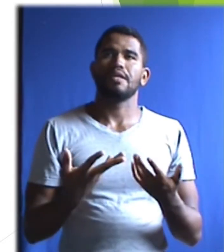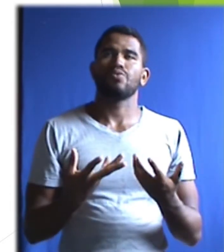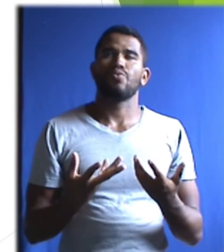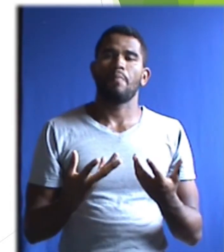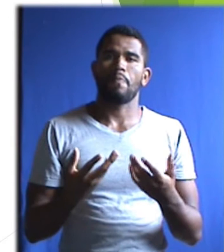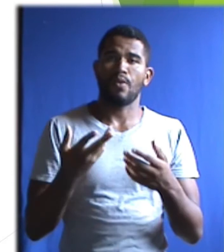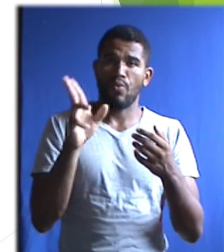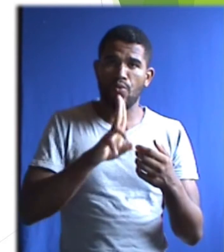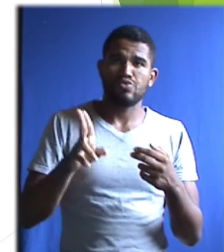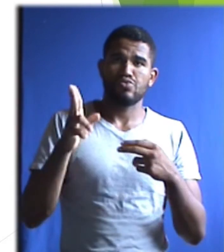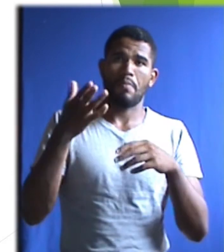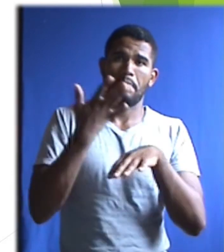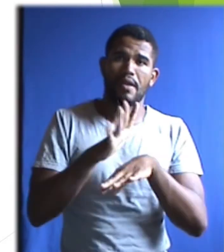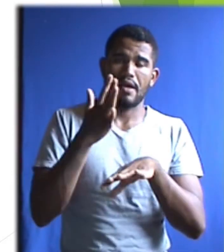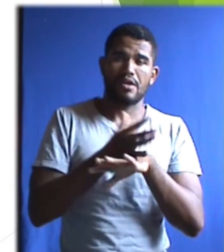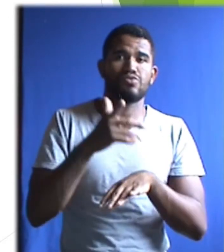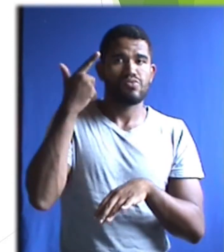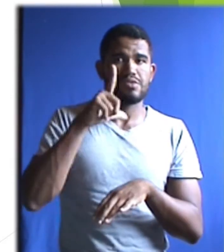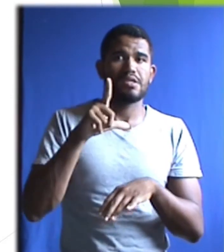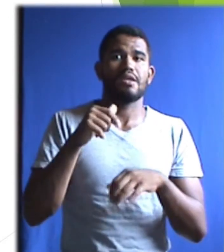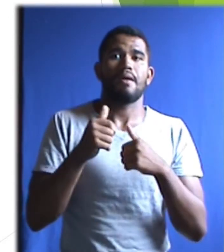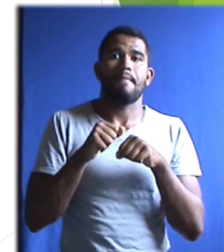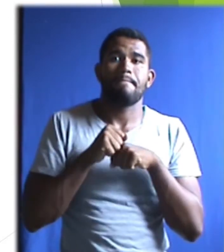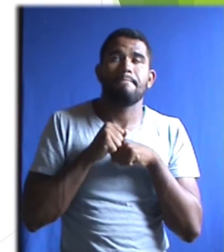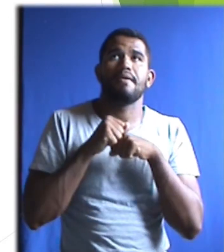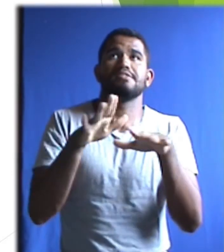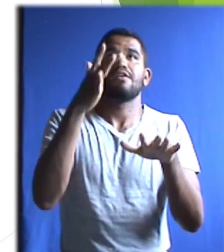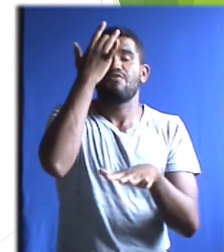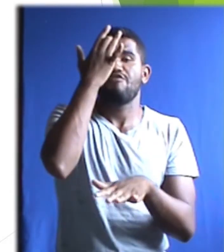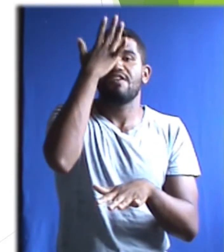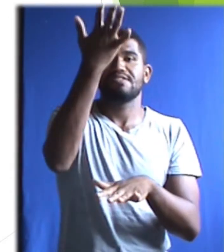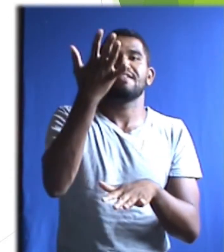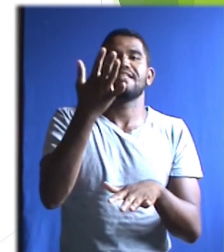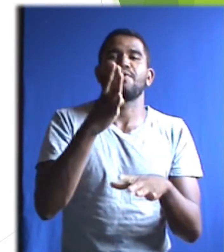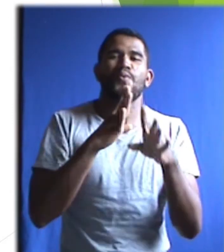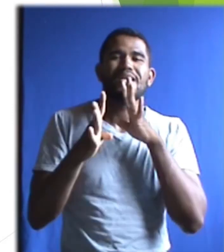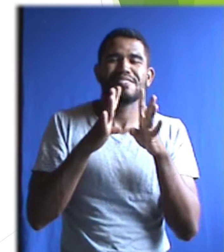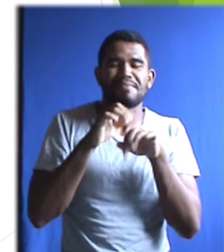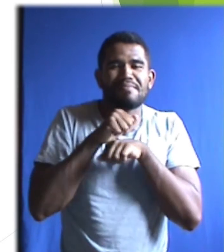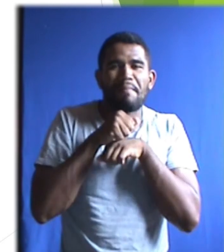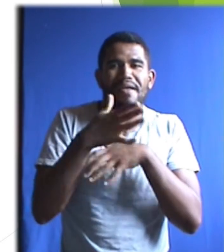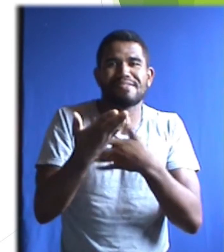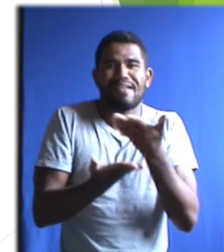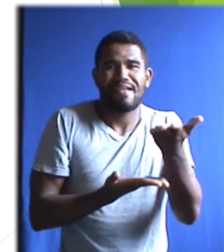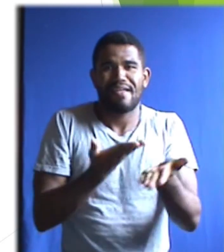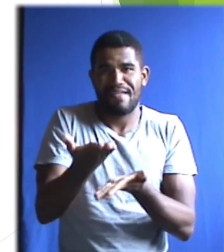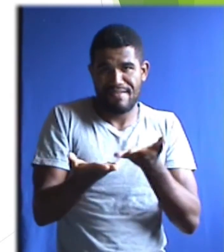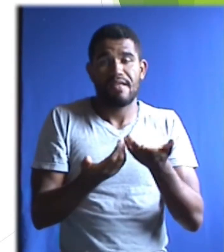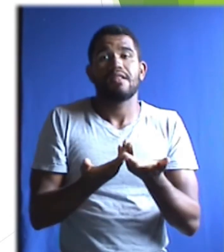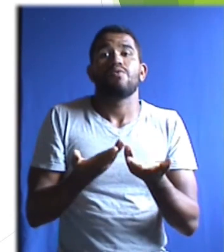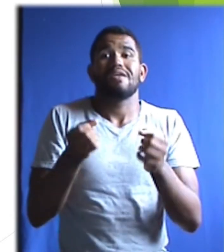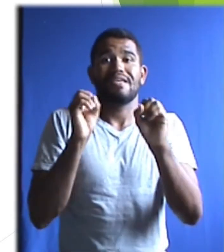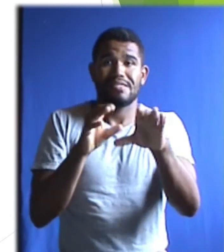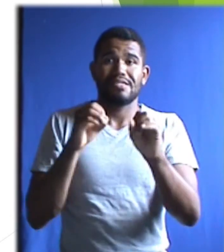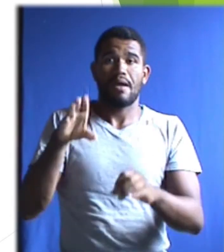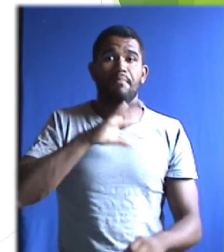ter um uso prático dessa língua a ponto de conseguir passar com mais facilidade para os seus alunos. Então, ensinar a língua